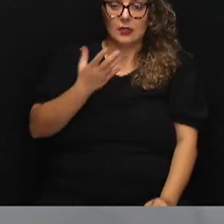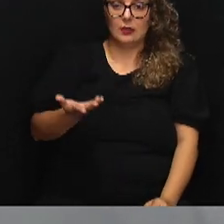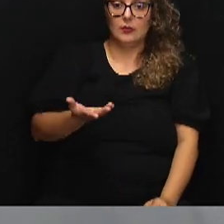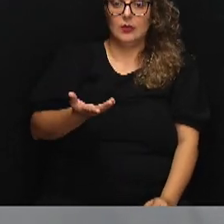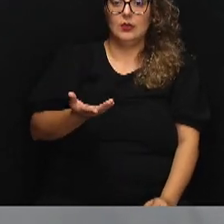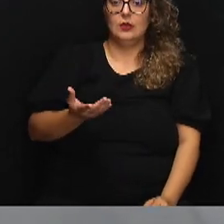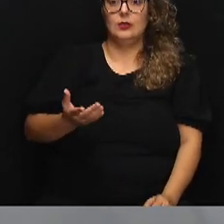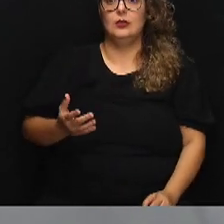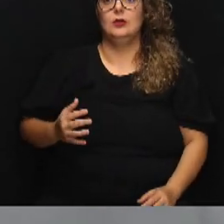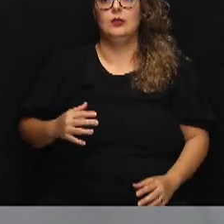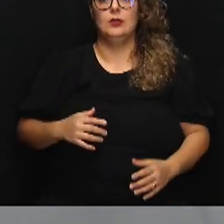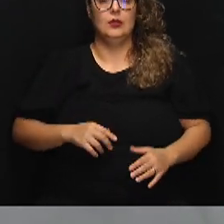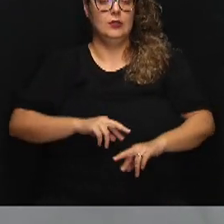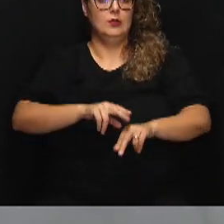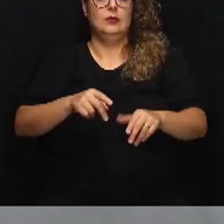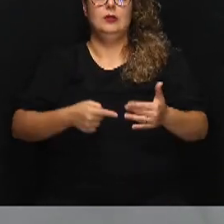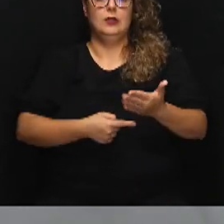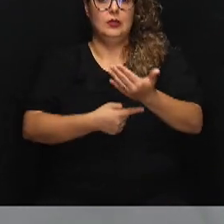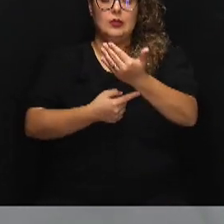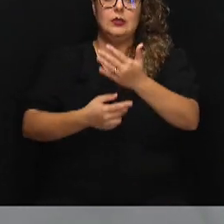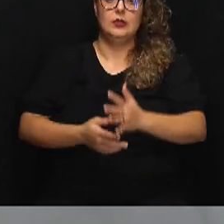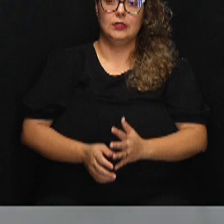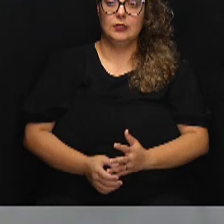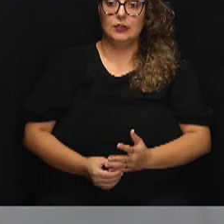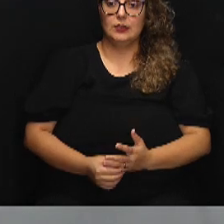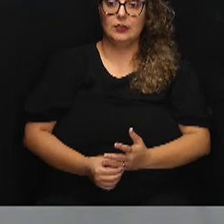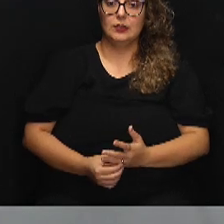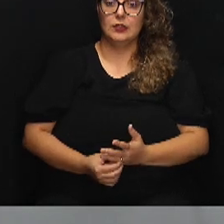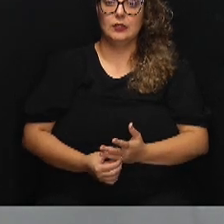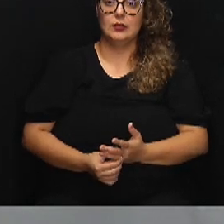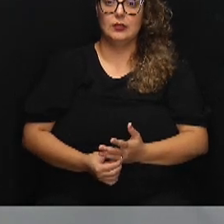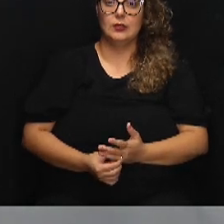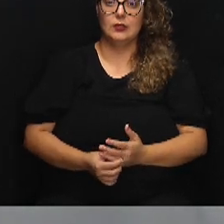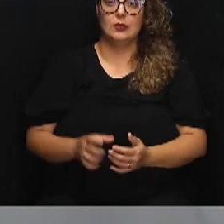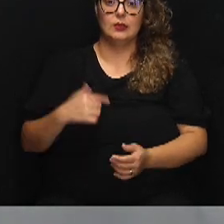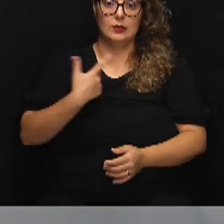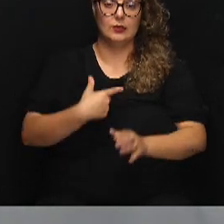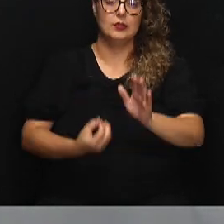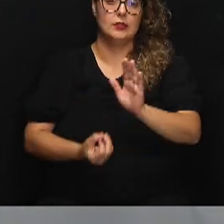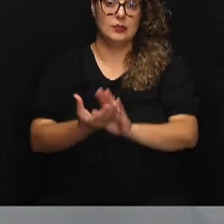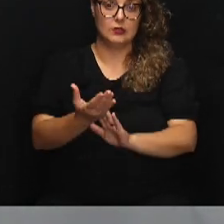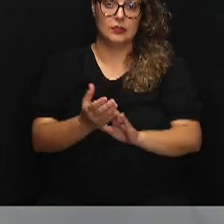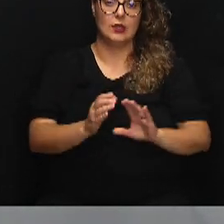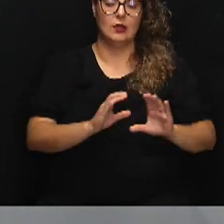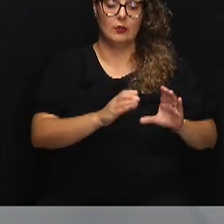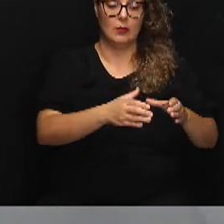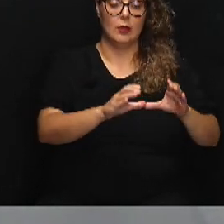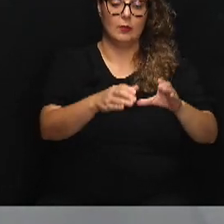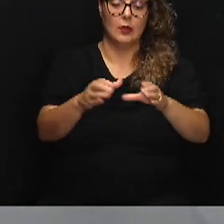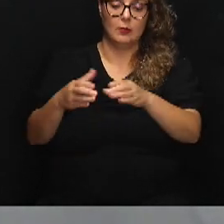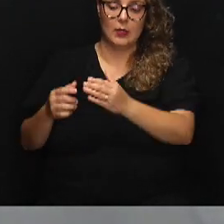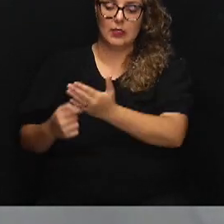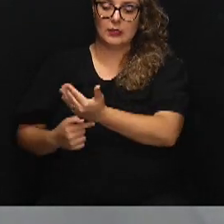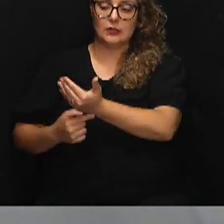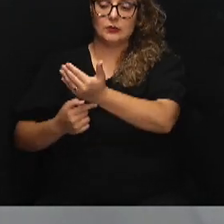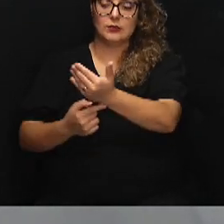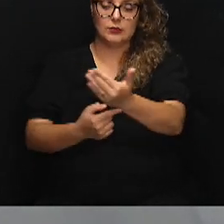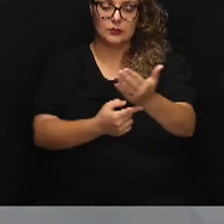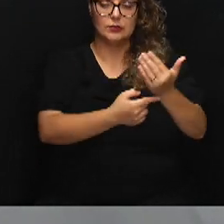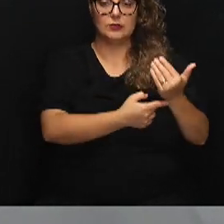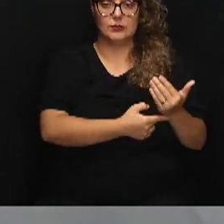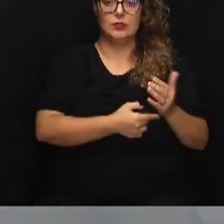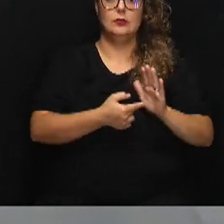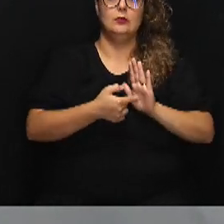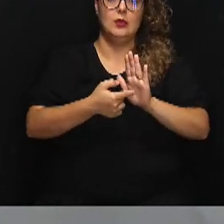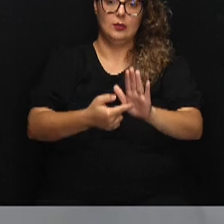novas tecnologias, e a gente tem que criar um conjunto de tecnologias para mostrar a